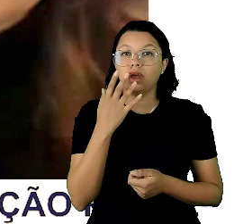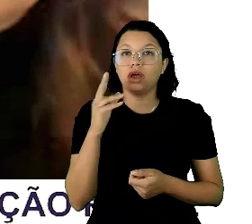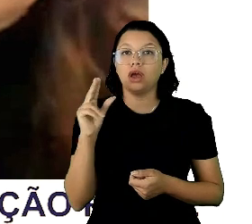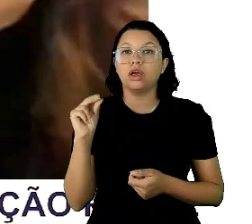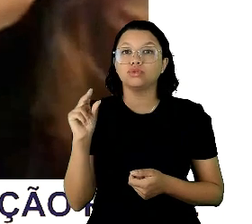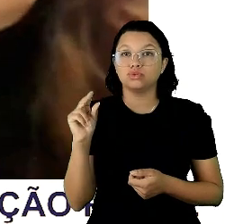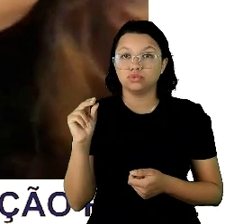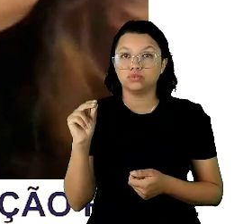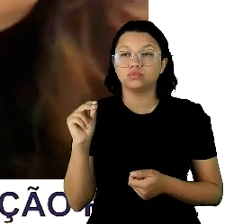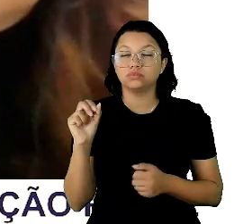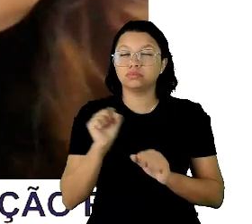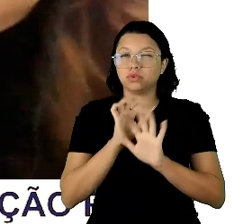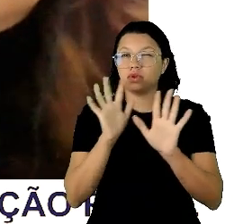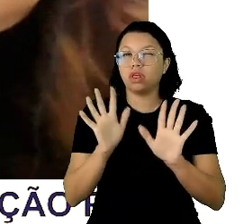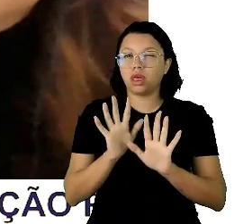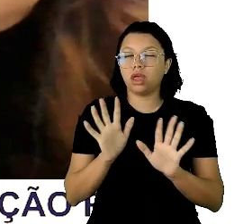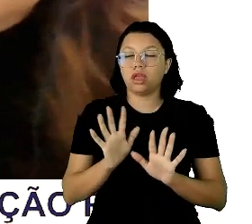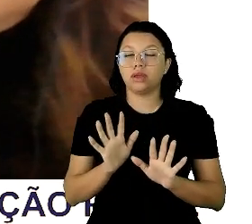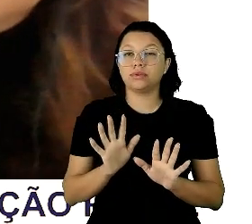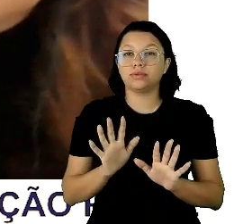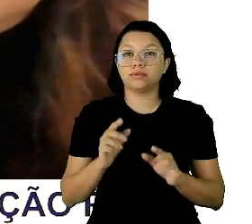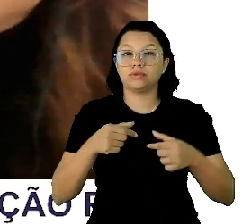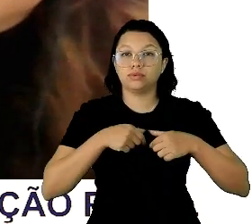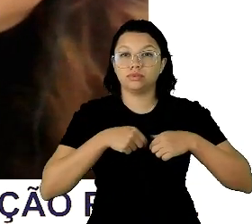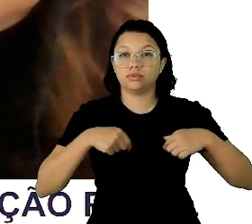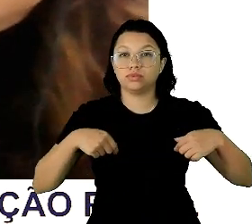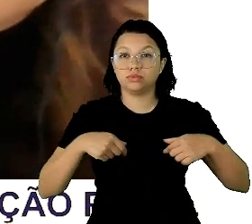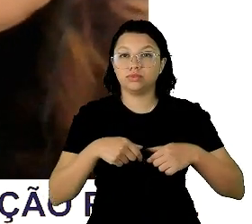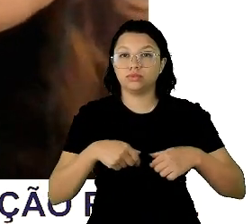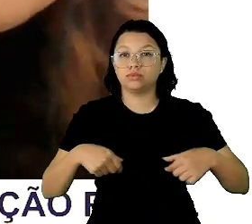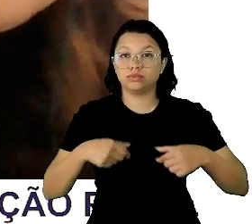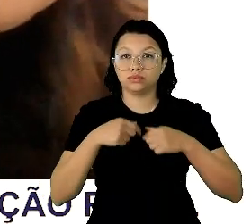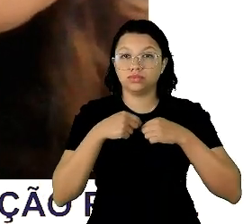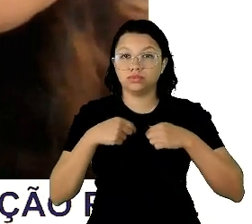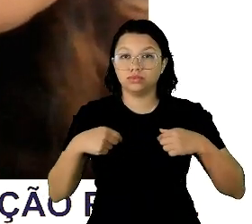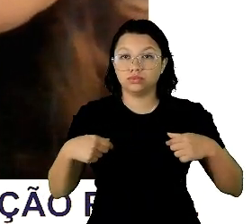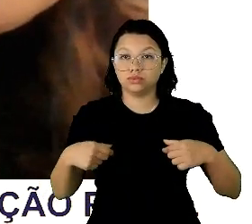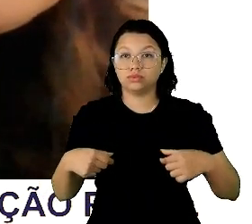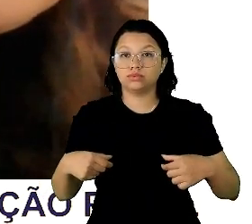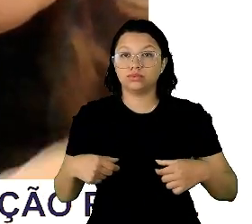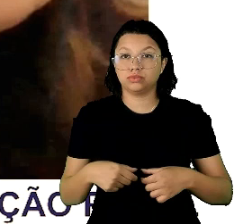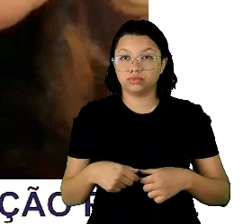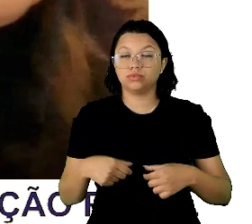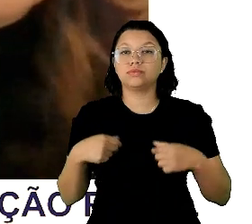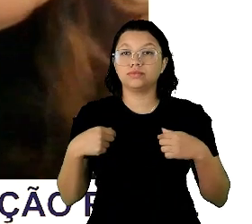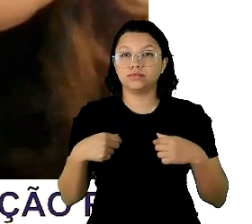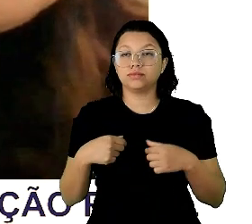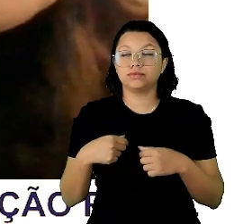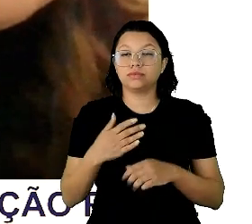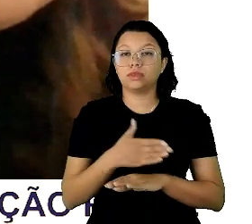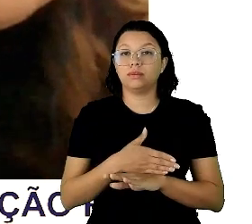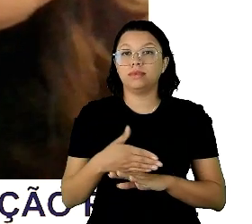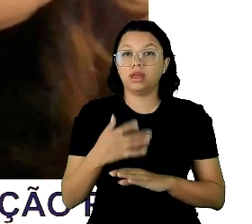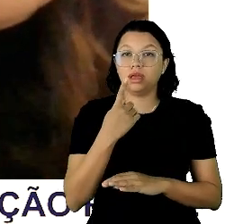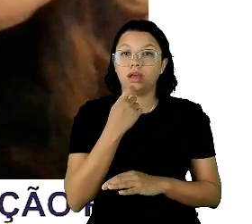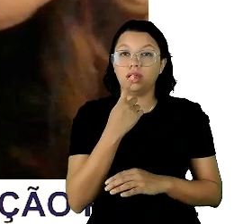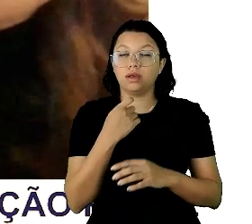marinho com listras formando losangos em branco e